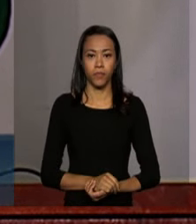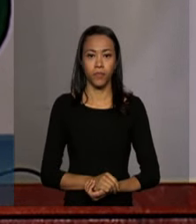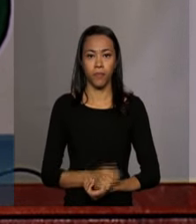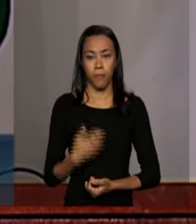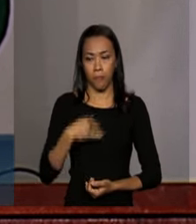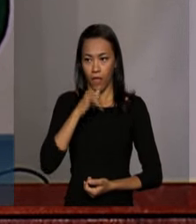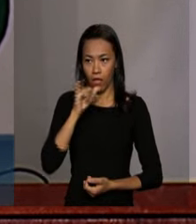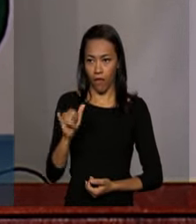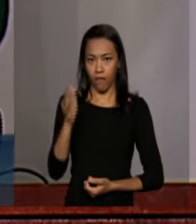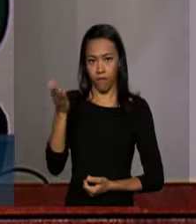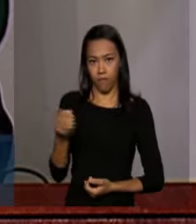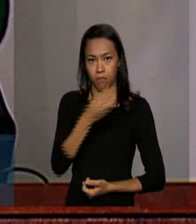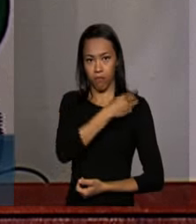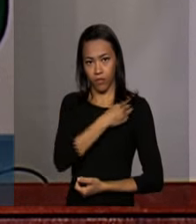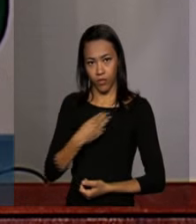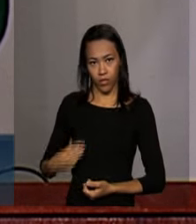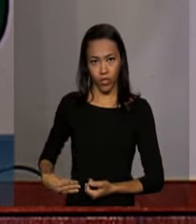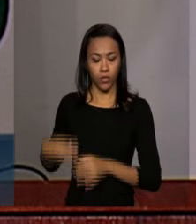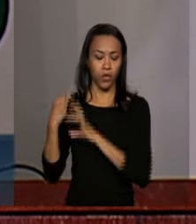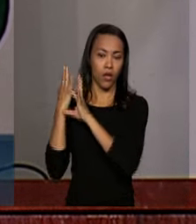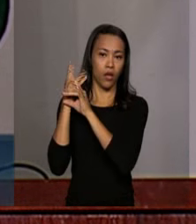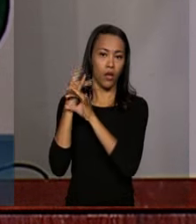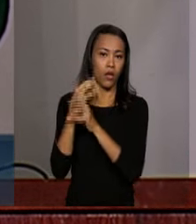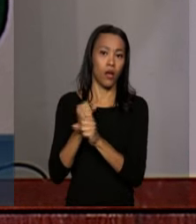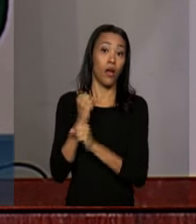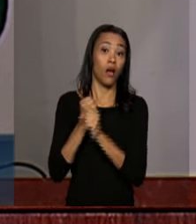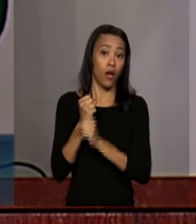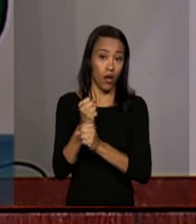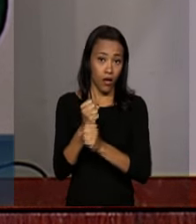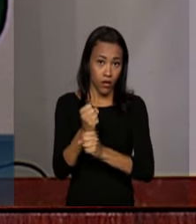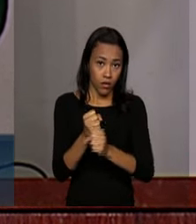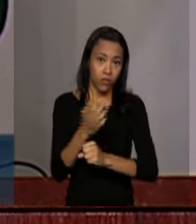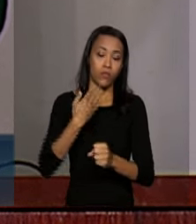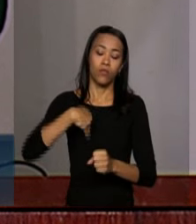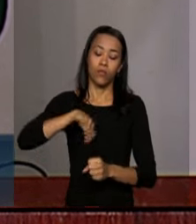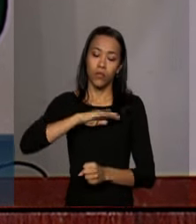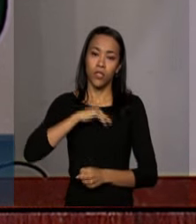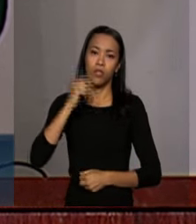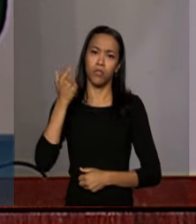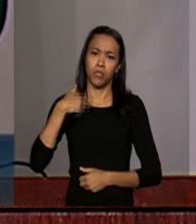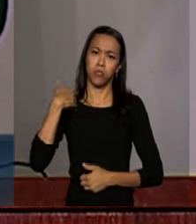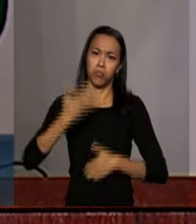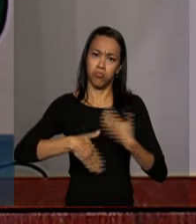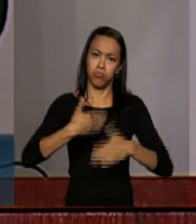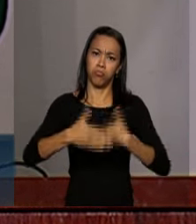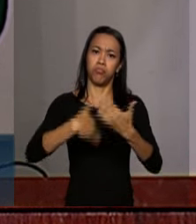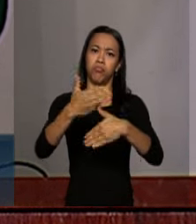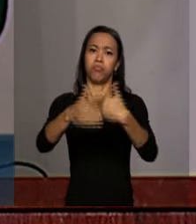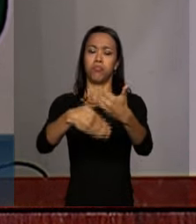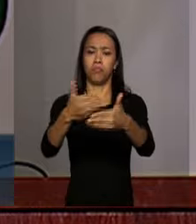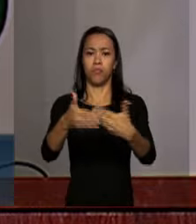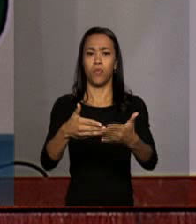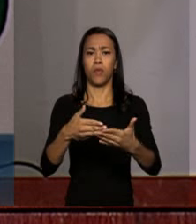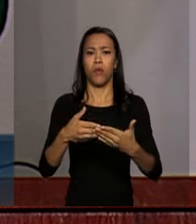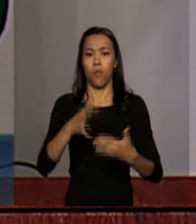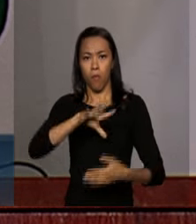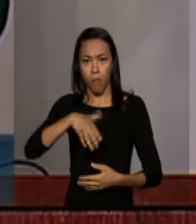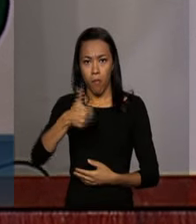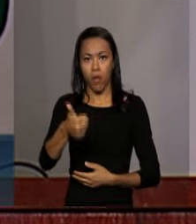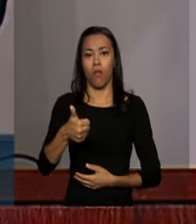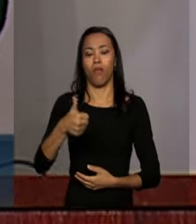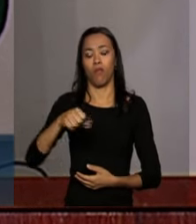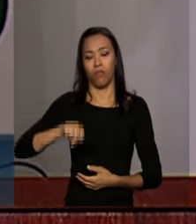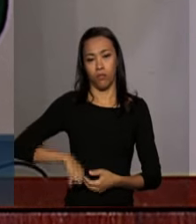Senhor ministro, nos últimos anos temos avançado na construção de uma diplomacia que se assemelha cada vez mais ao povo